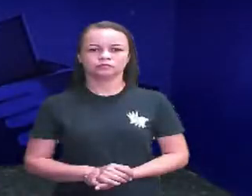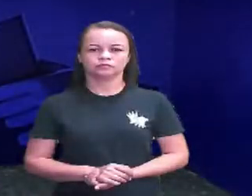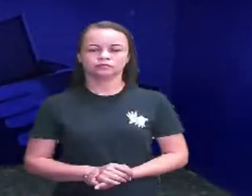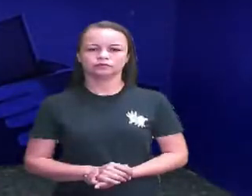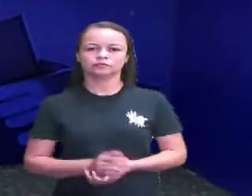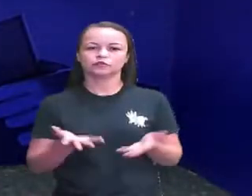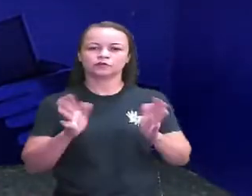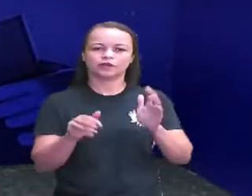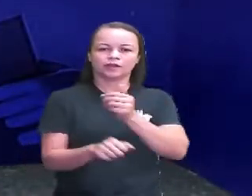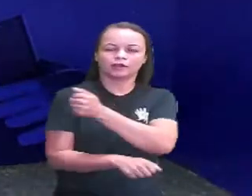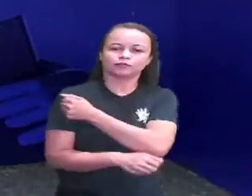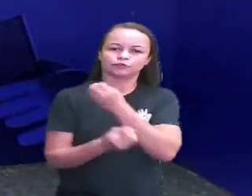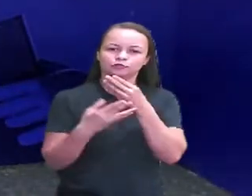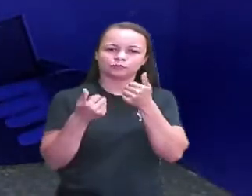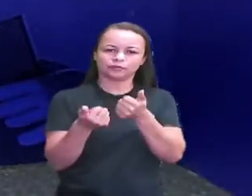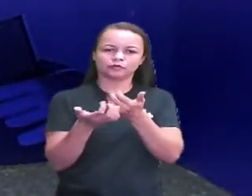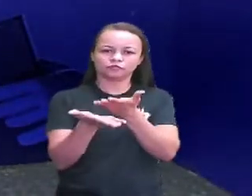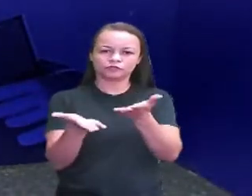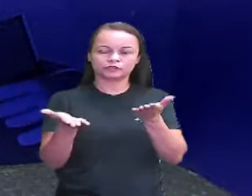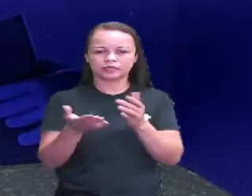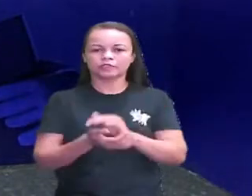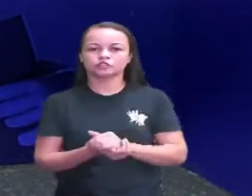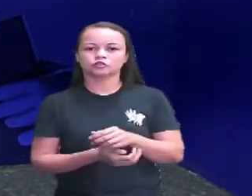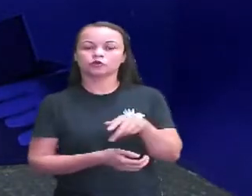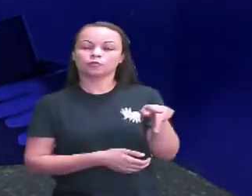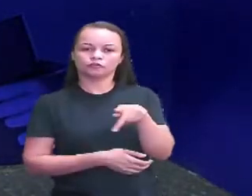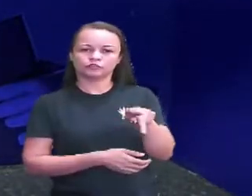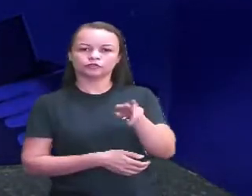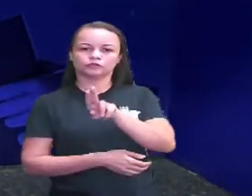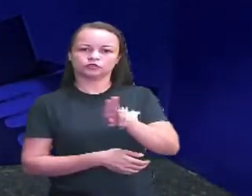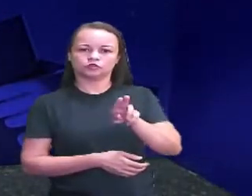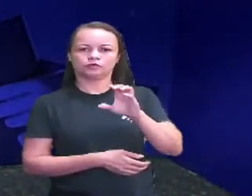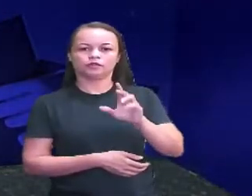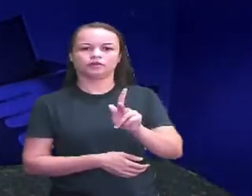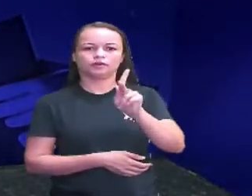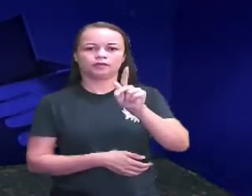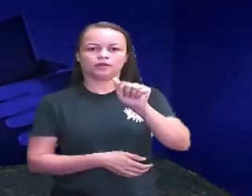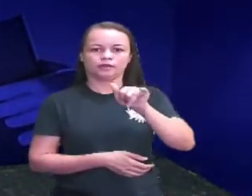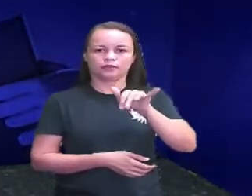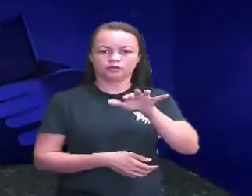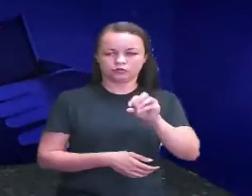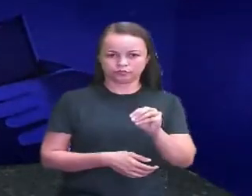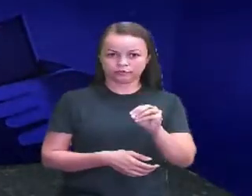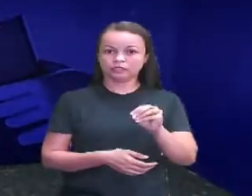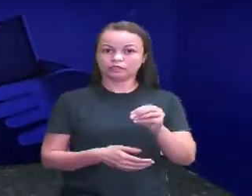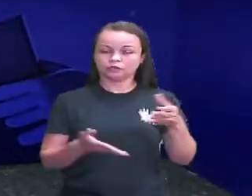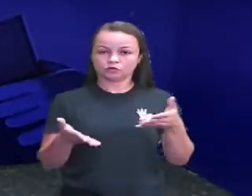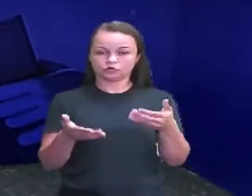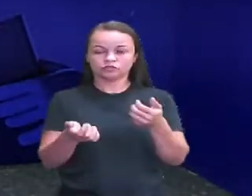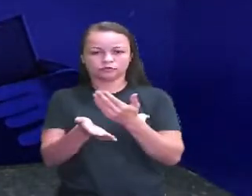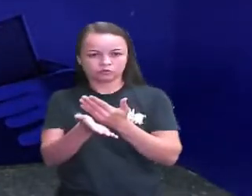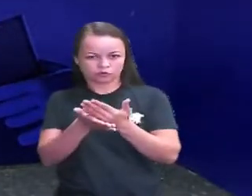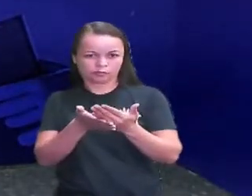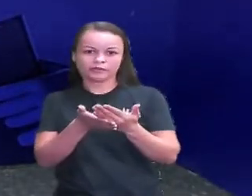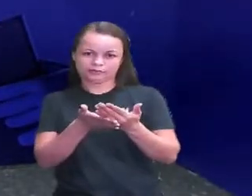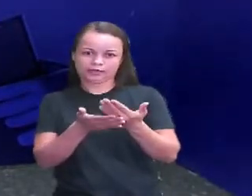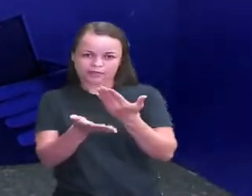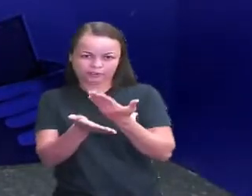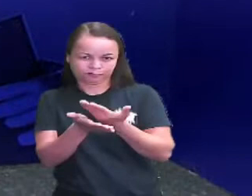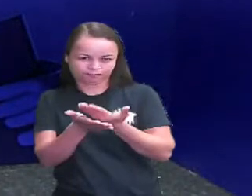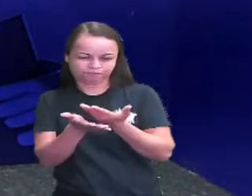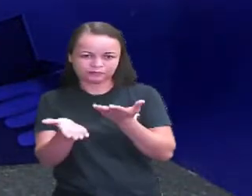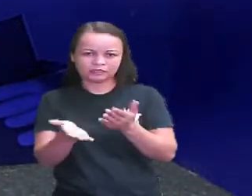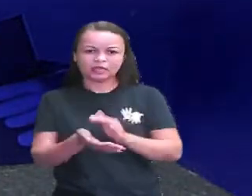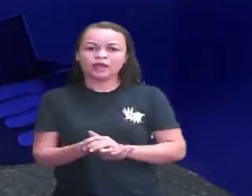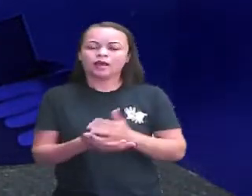E aí galera, tudo bom com vocês? Me chamo Caio e serei seu professor de História, tá? Vamos embora começar a trabalhar? Na aula de hoje a gente vai aprender